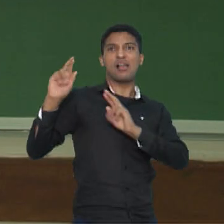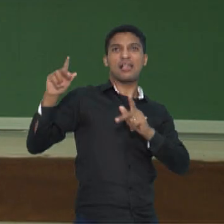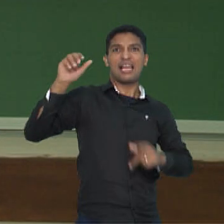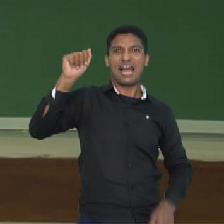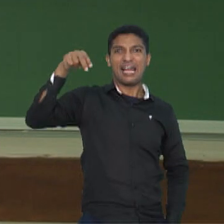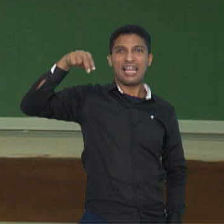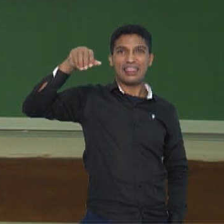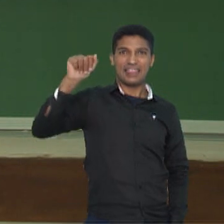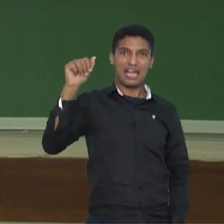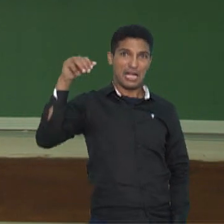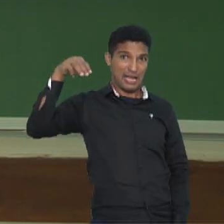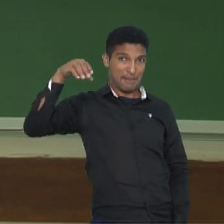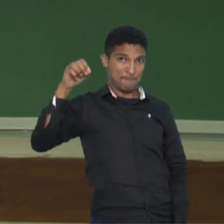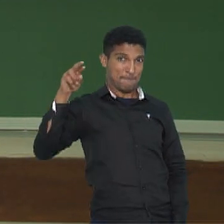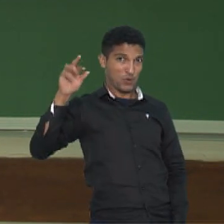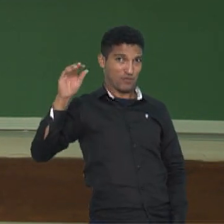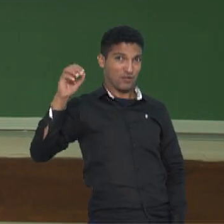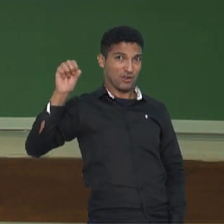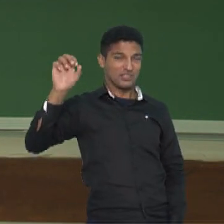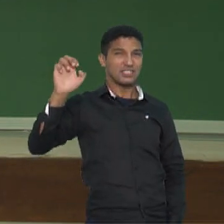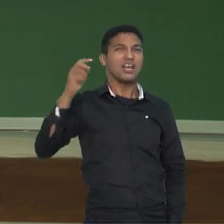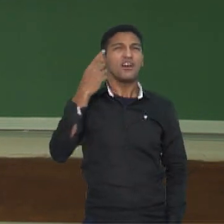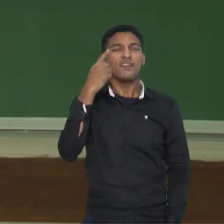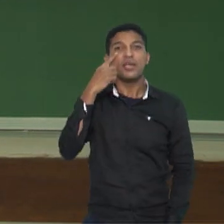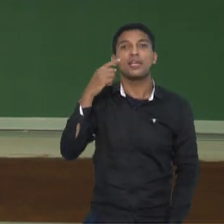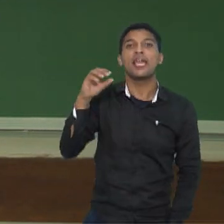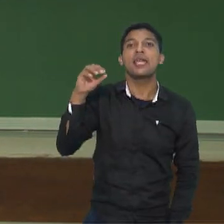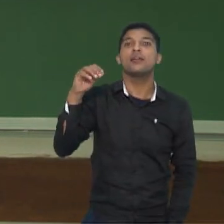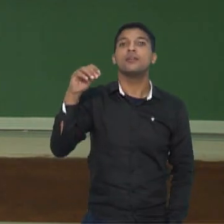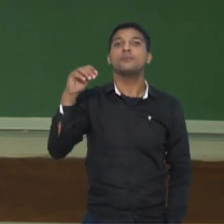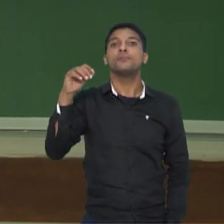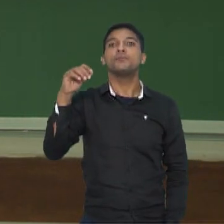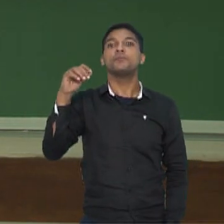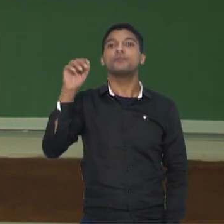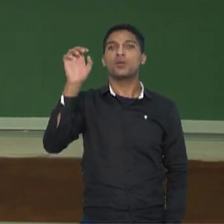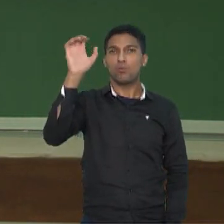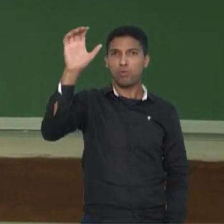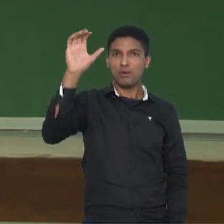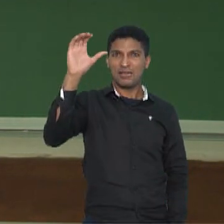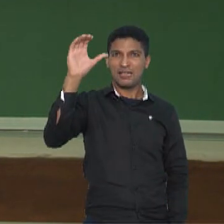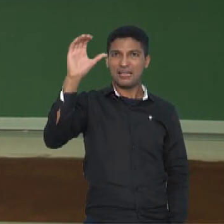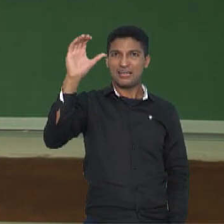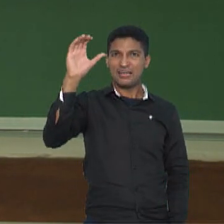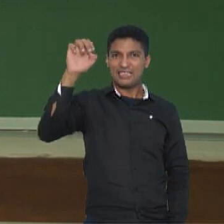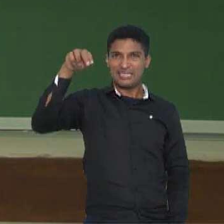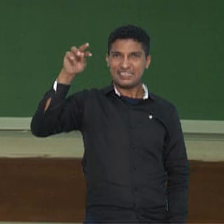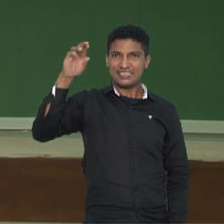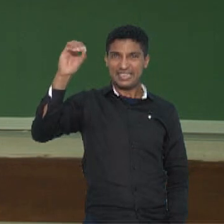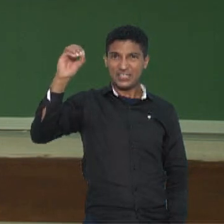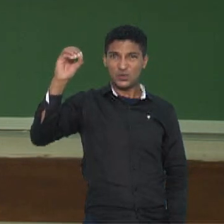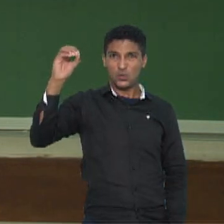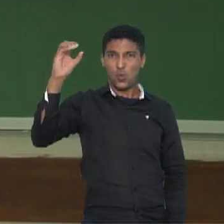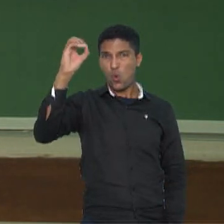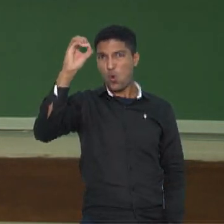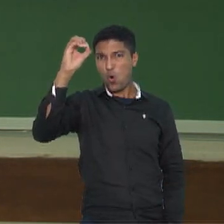Centro-Oeste é muito mais agricultura patronal, grandes